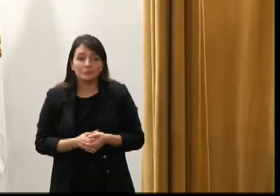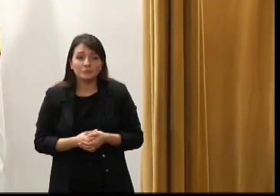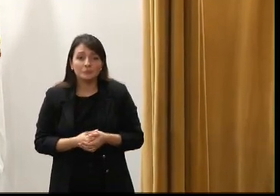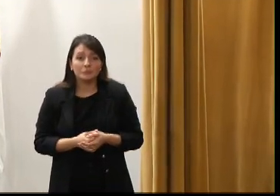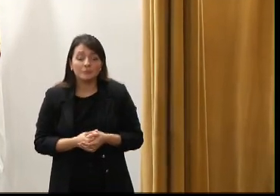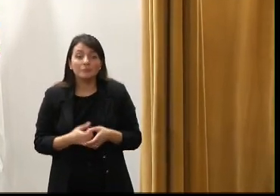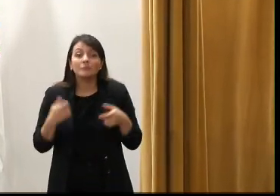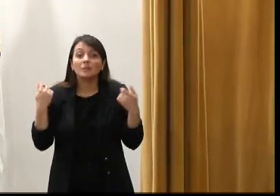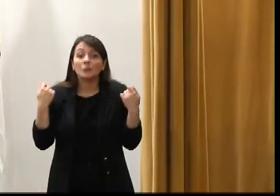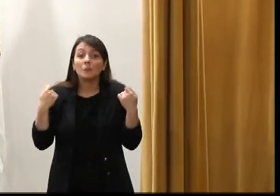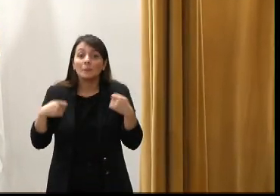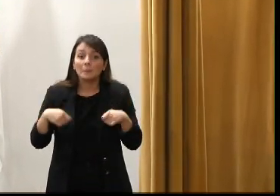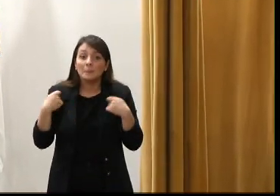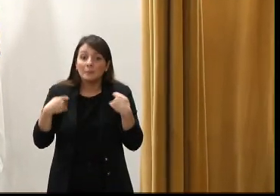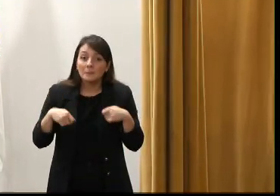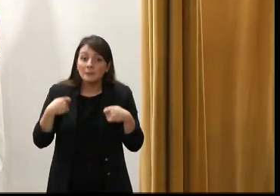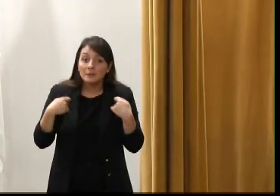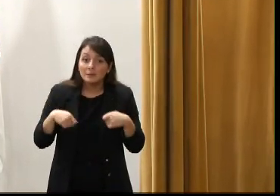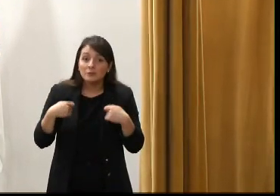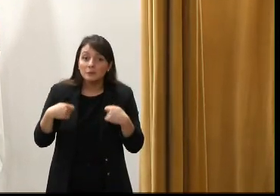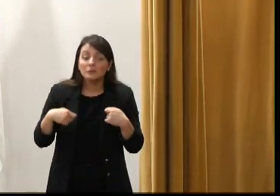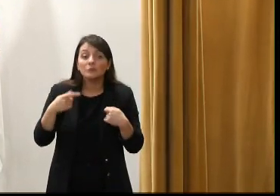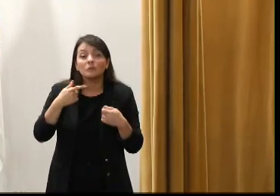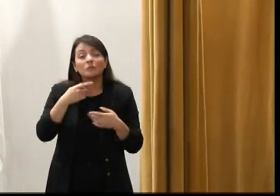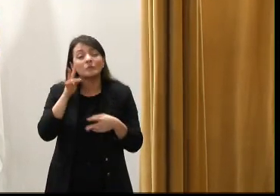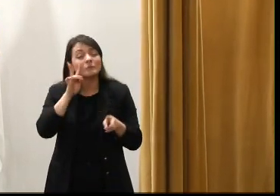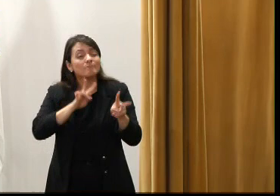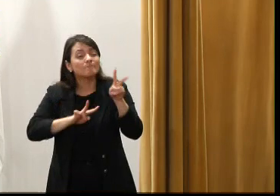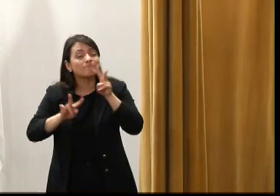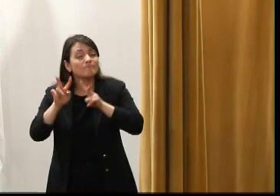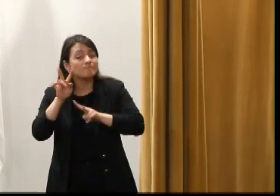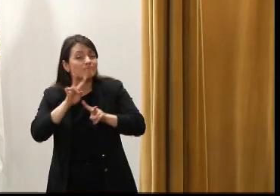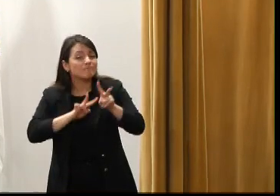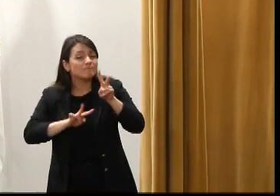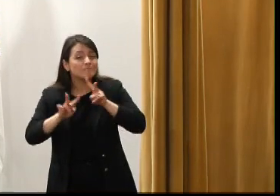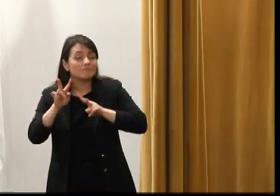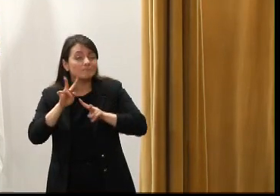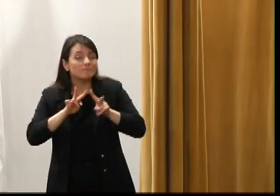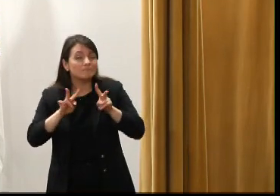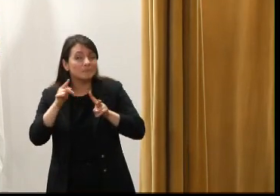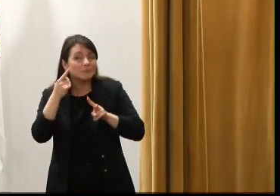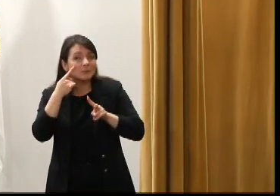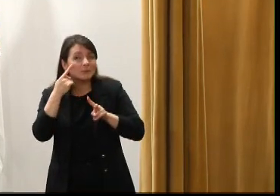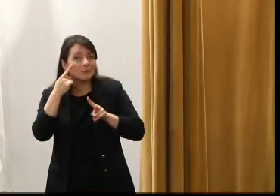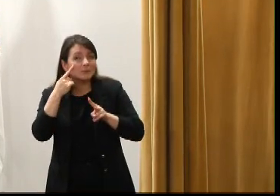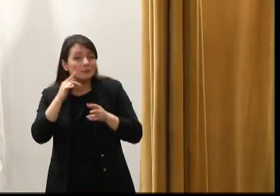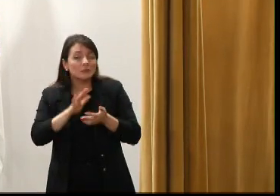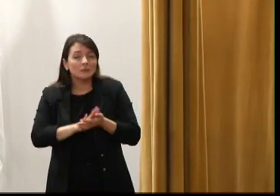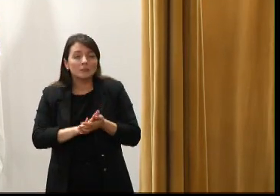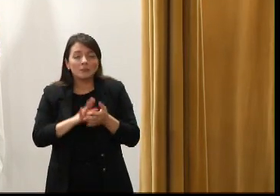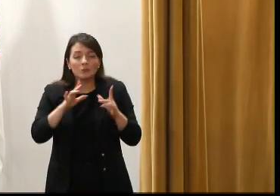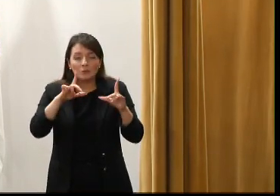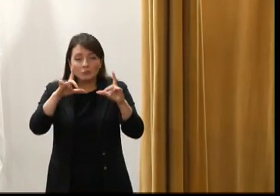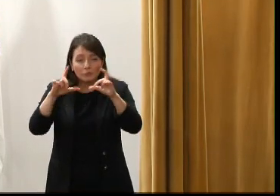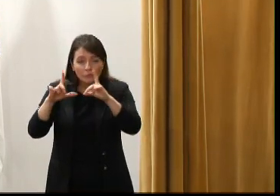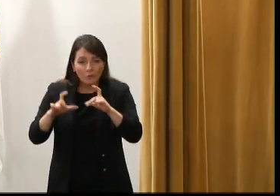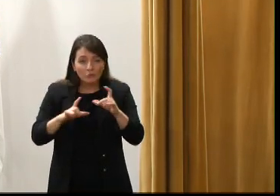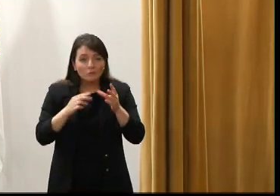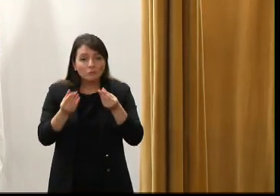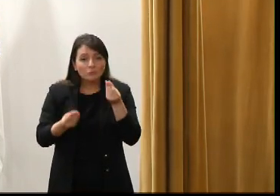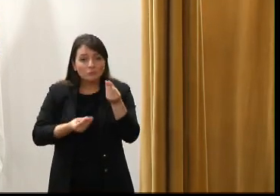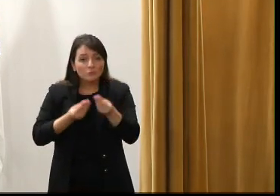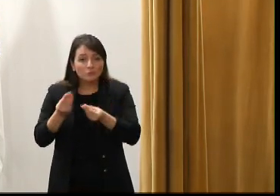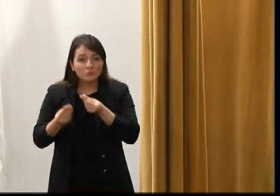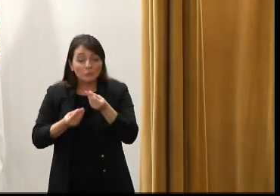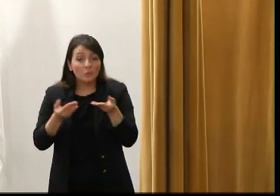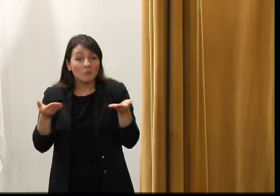eu preciso que vocês visualizem algumas imagens de como